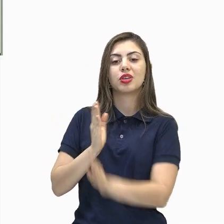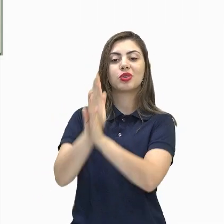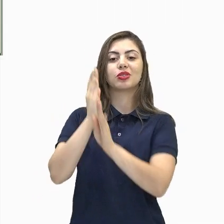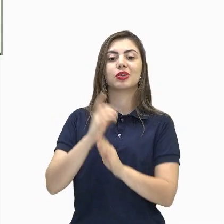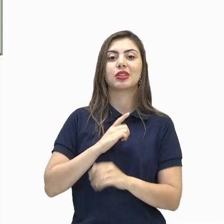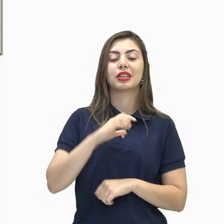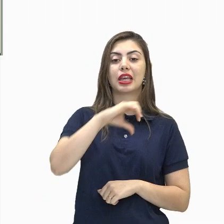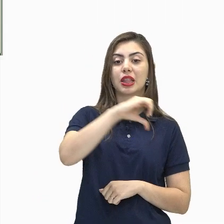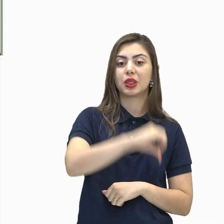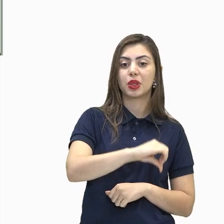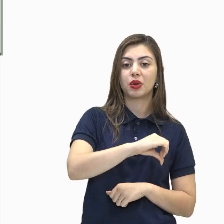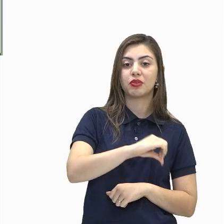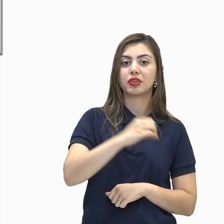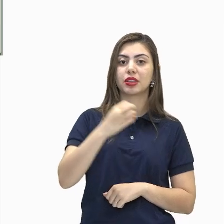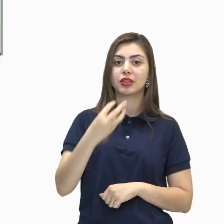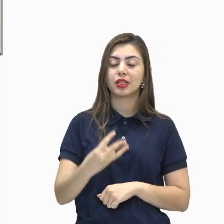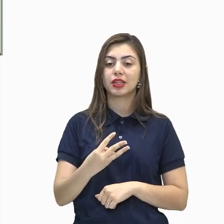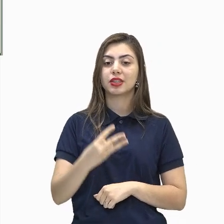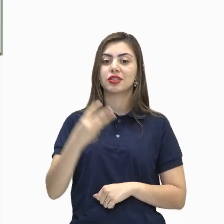de